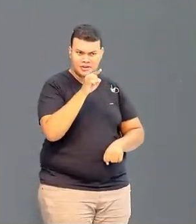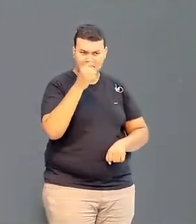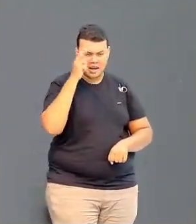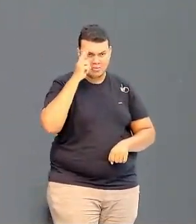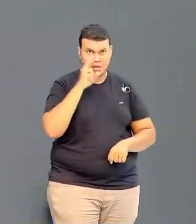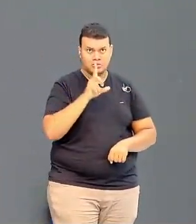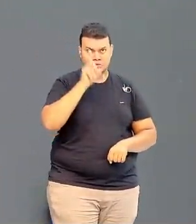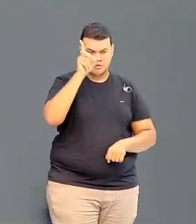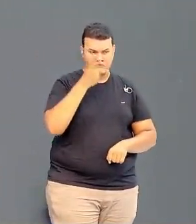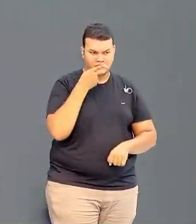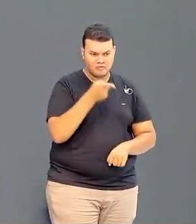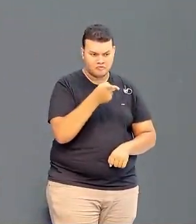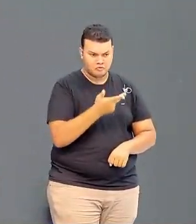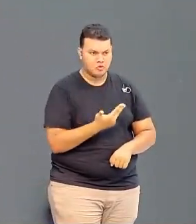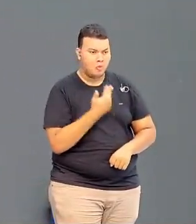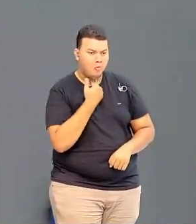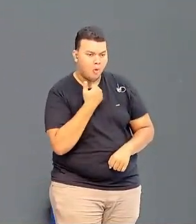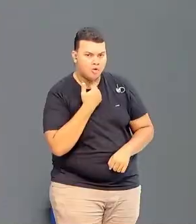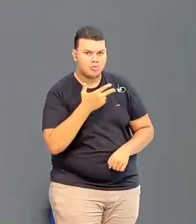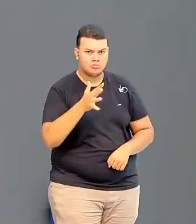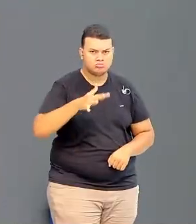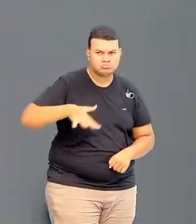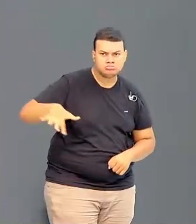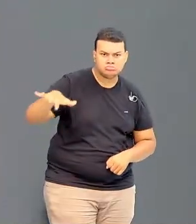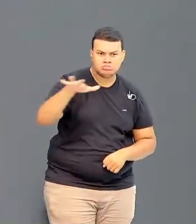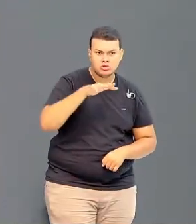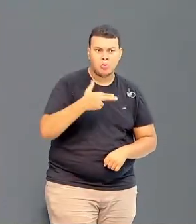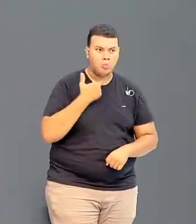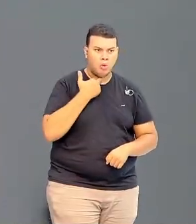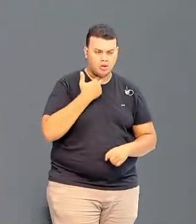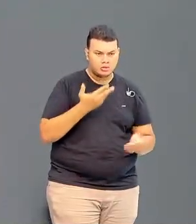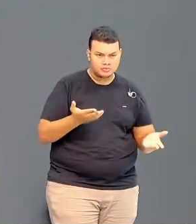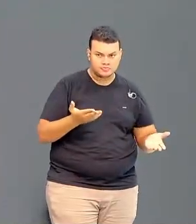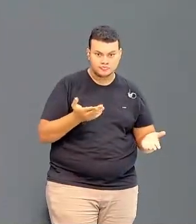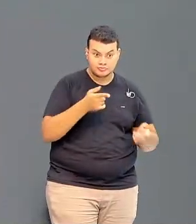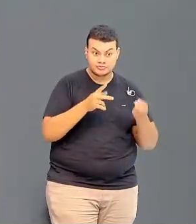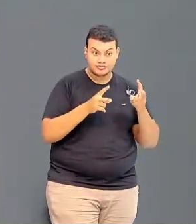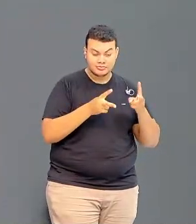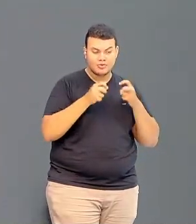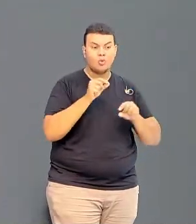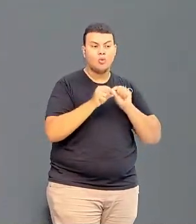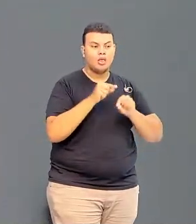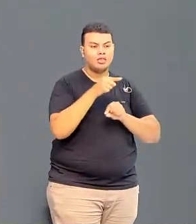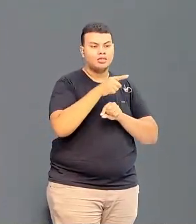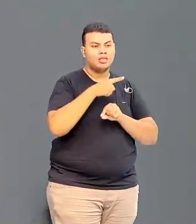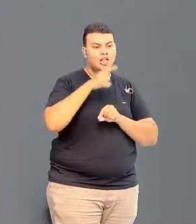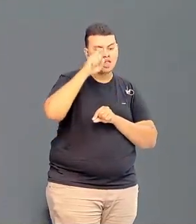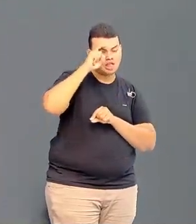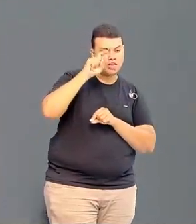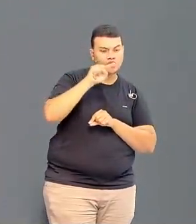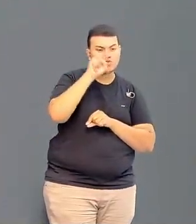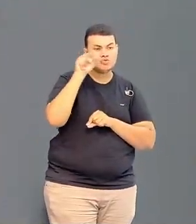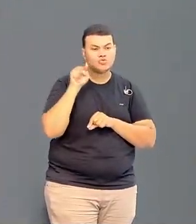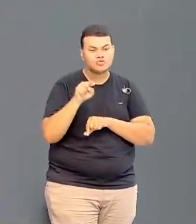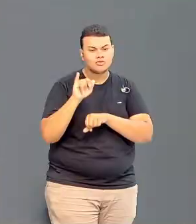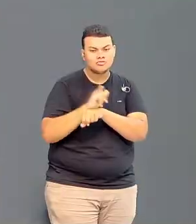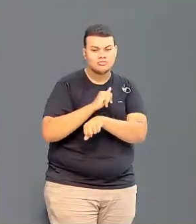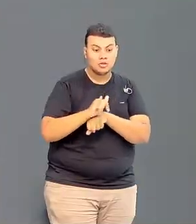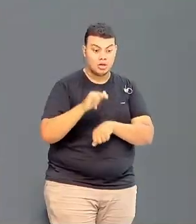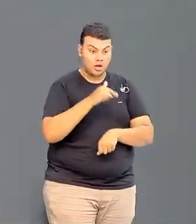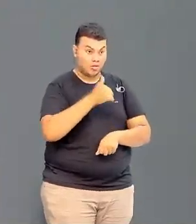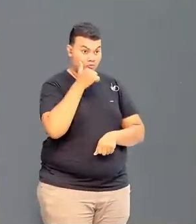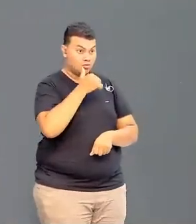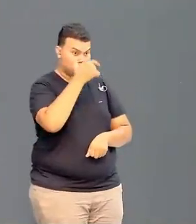Você não pode comer de nenhuma árvore do jardim? Percebe que ele traz a dúvida, né? Aí a mulher, toda